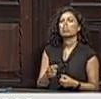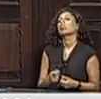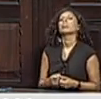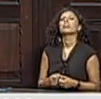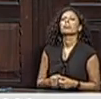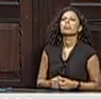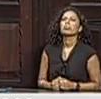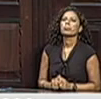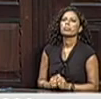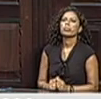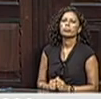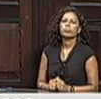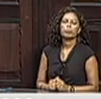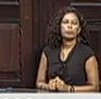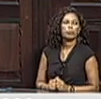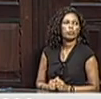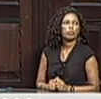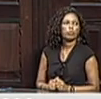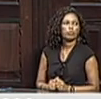obrigado.